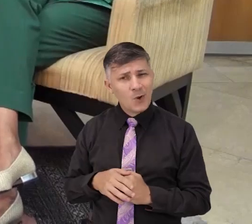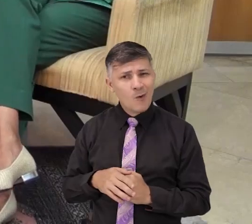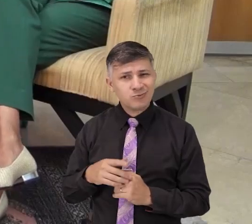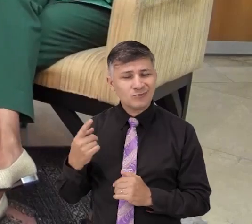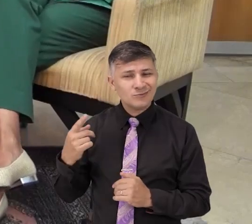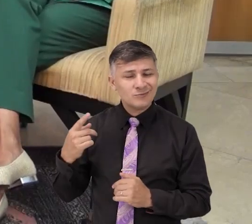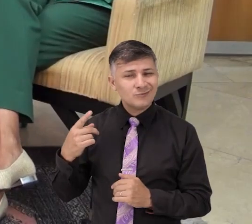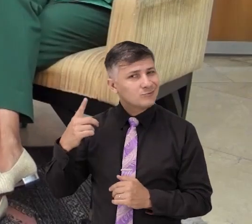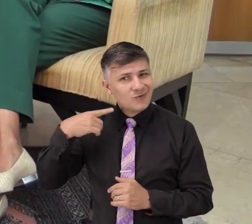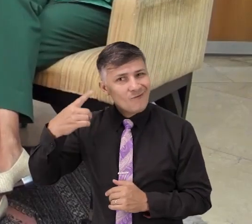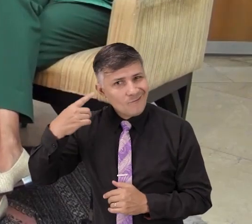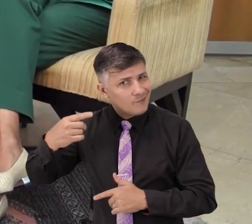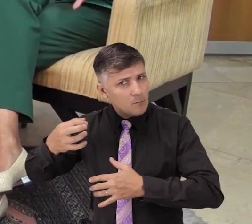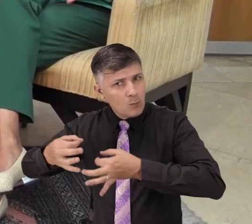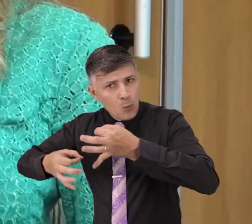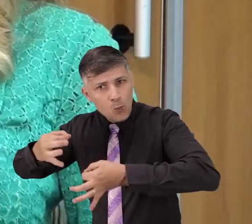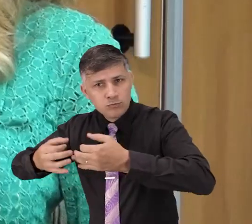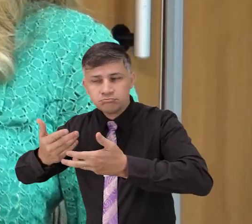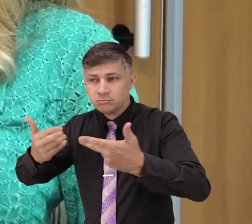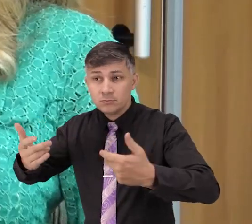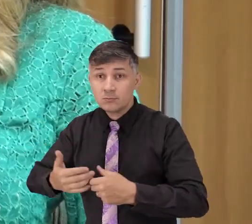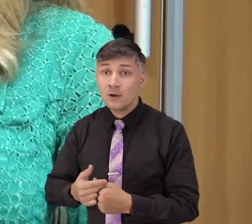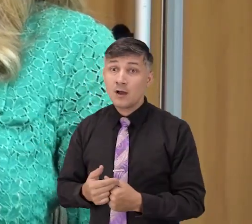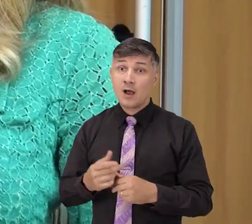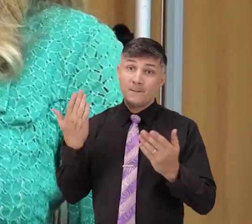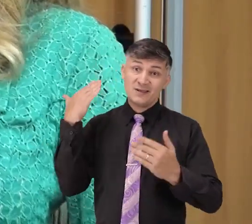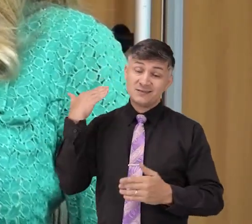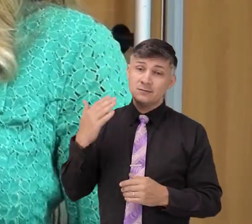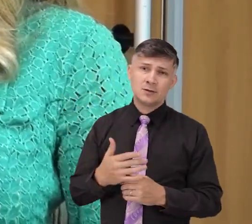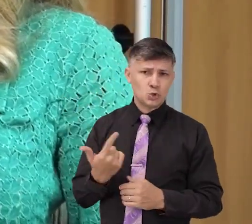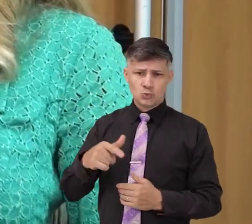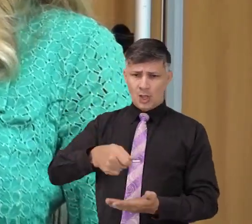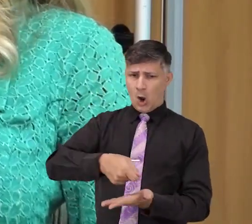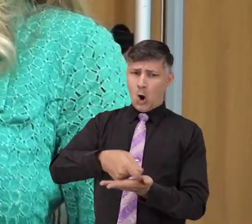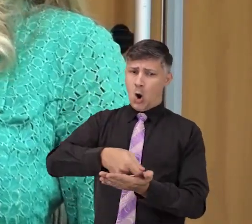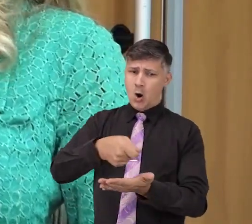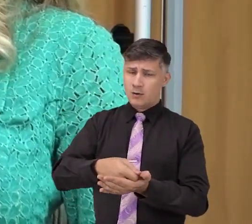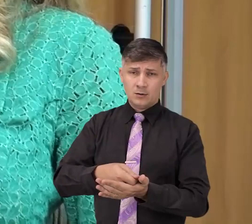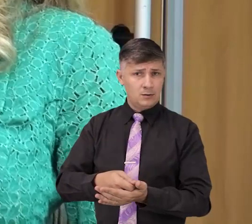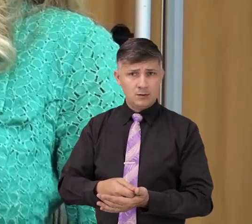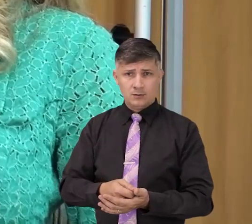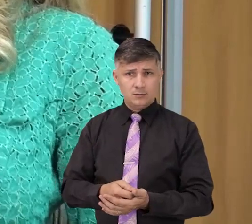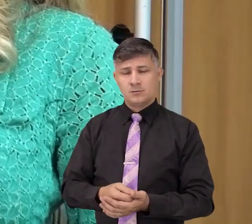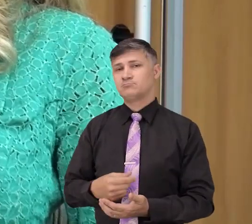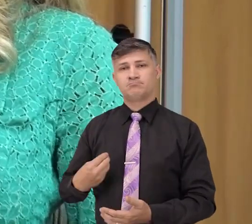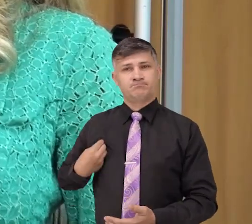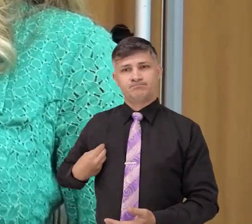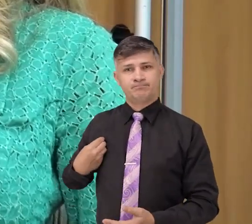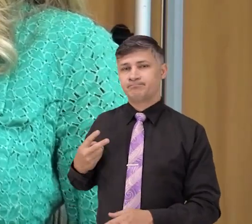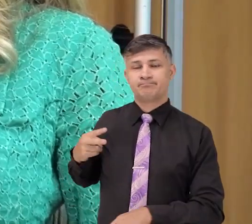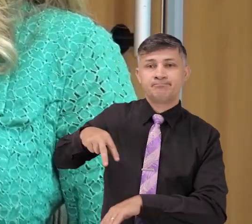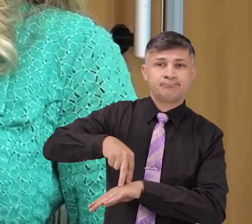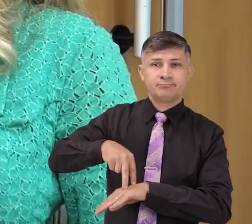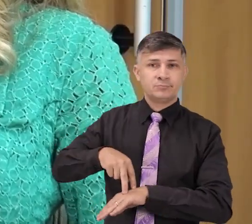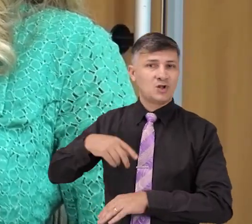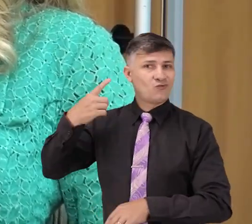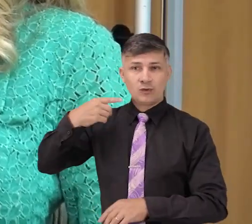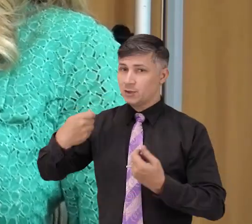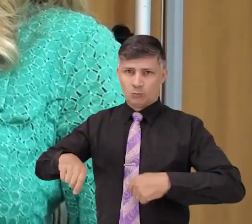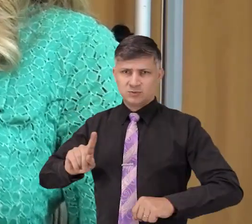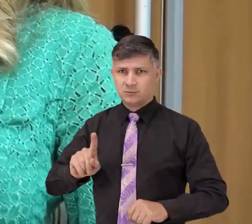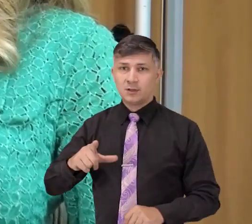do trabalho, né, que é uma coisa que nós criticamos hoje, não havia obrigatoriedade da presença do advogado, então você tinha os juiz